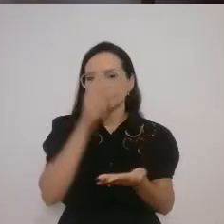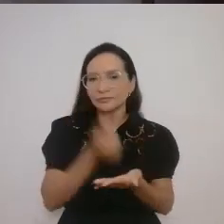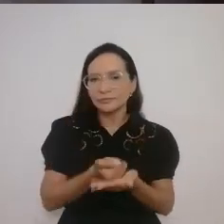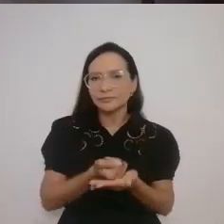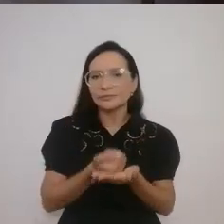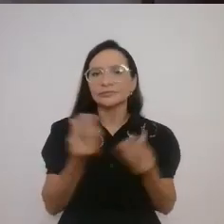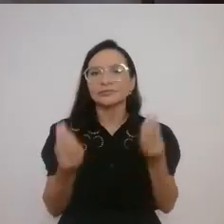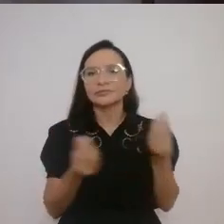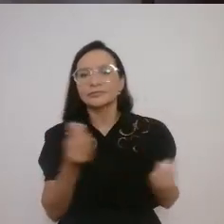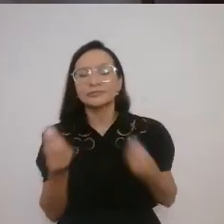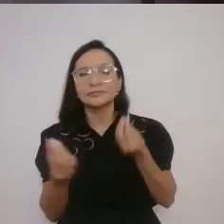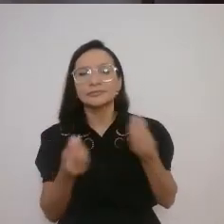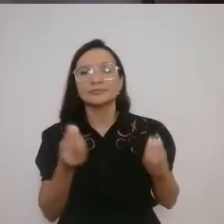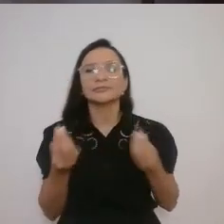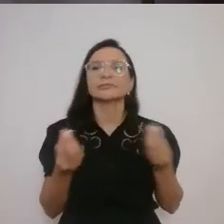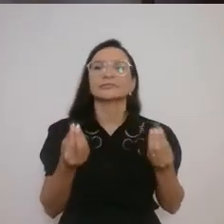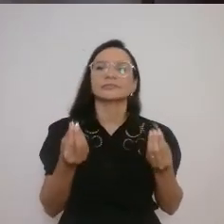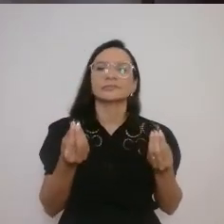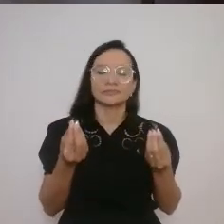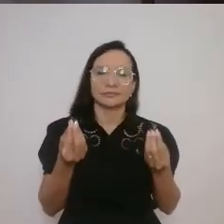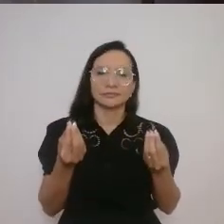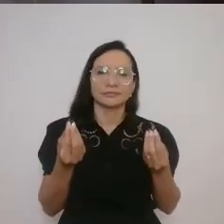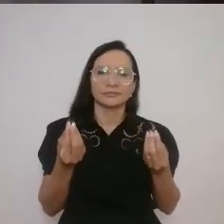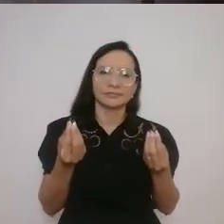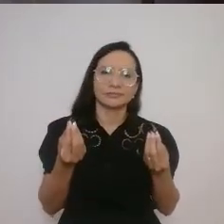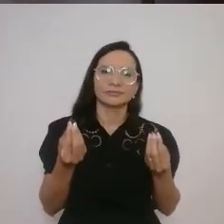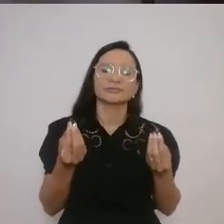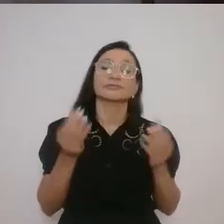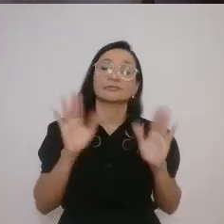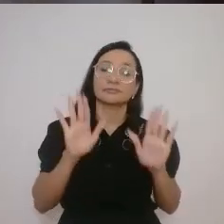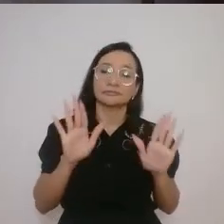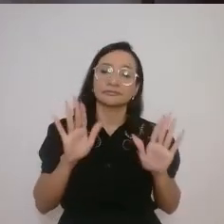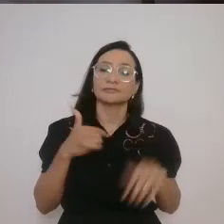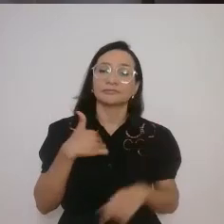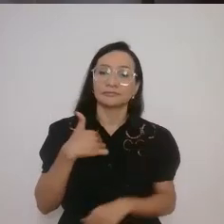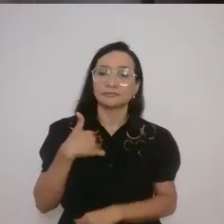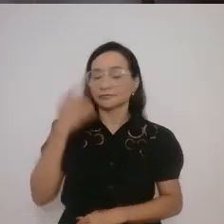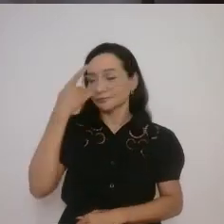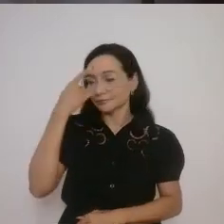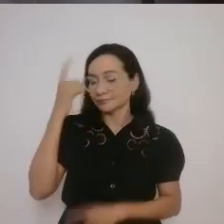questão ou a que disse que era nula a questão. Então, penso que a preocupação